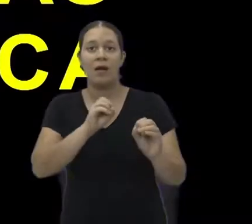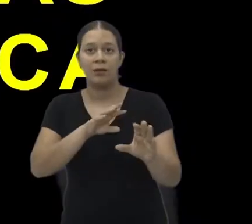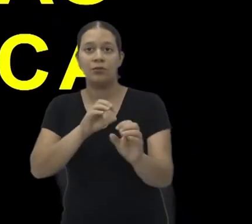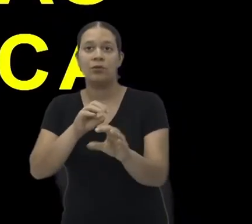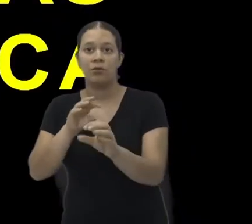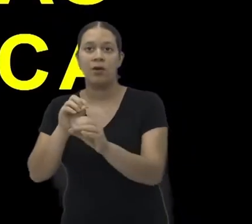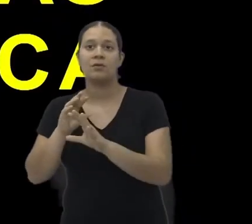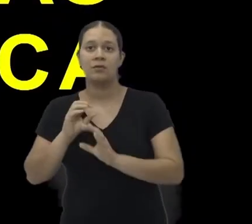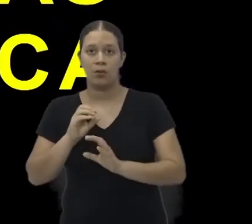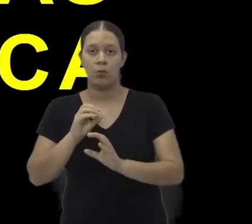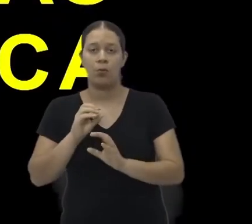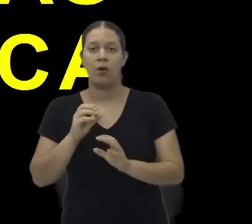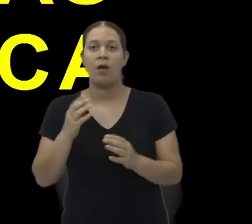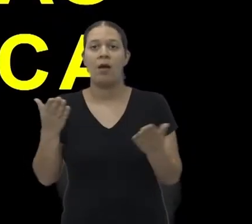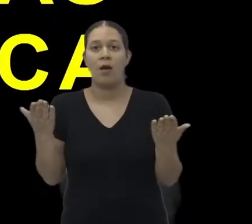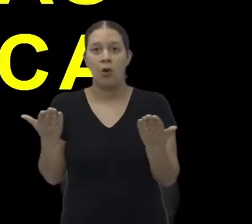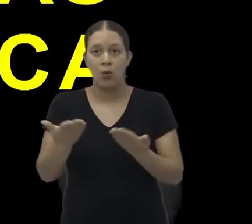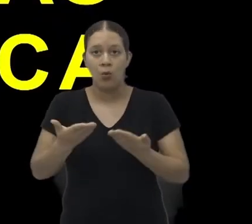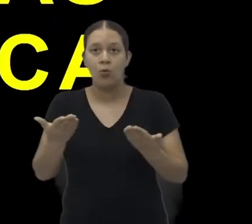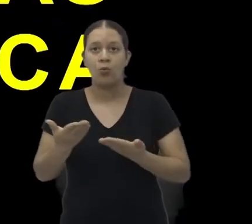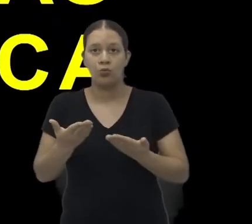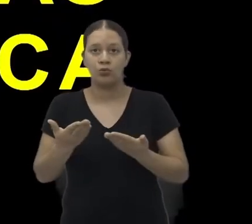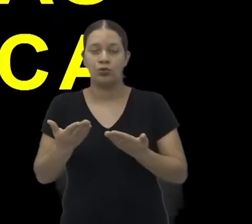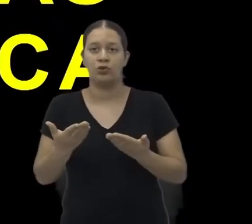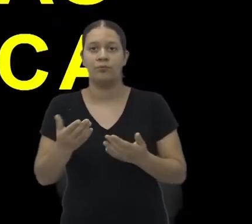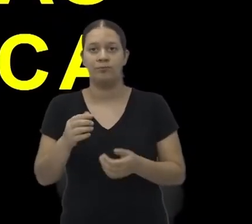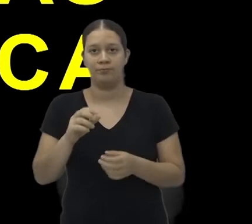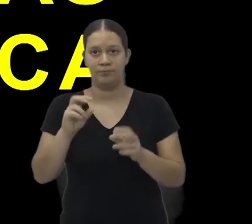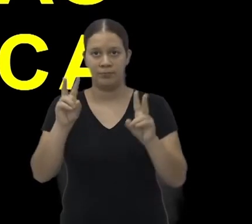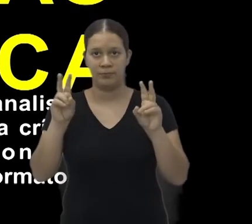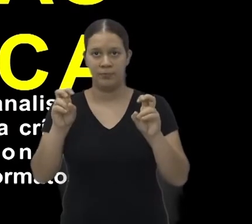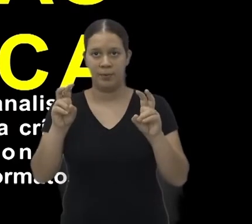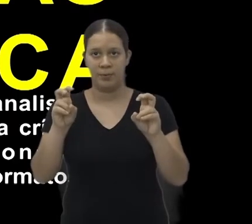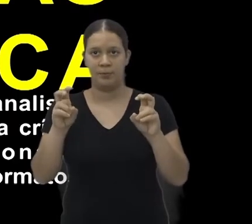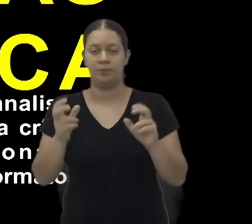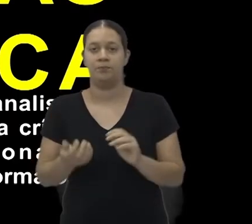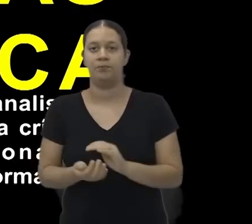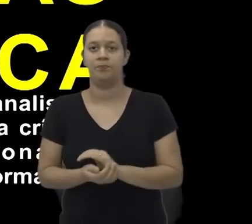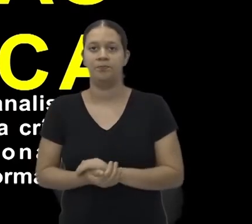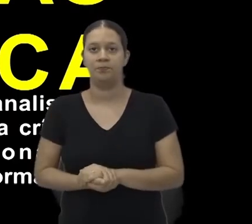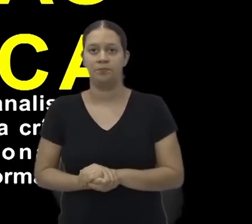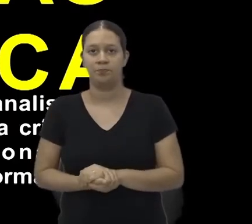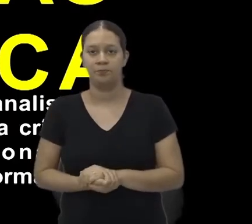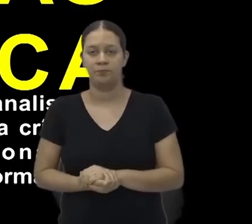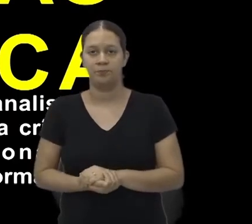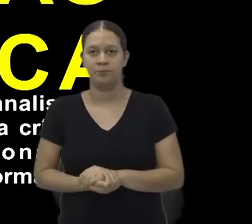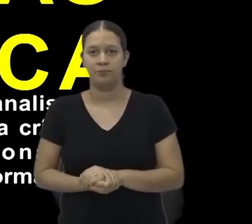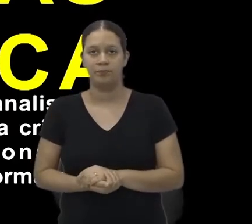a educação midiática, o assunto da nossa aula de hoje.